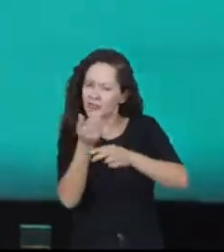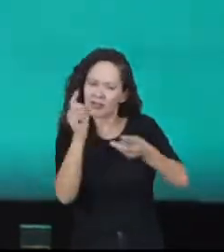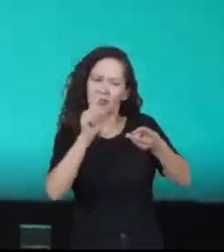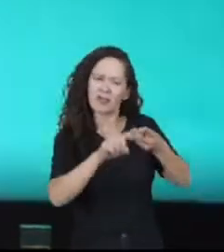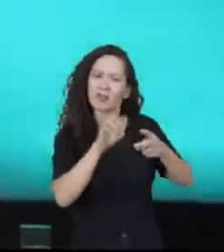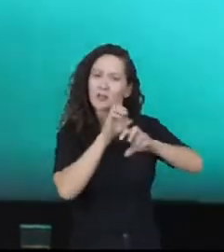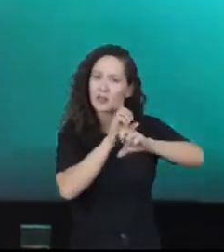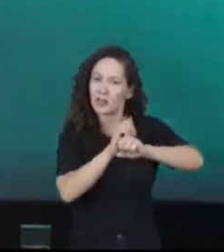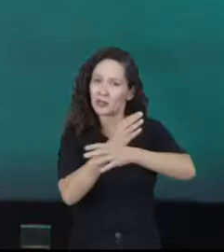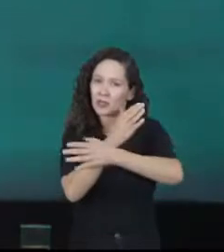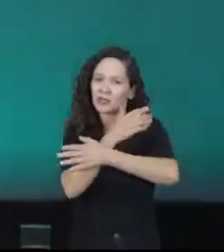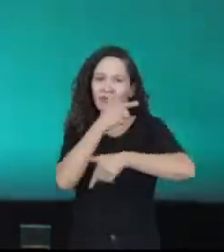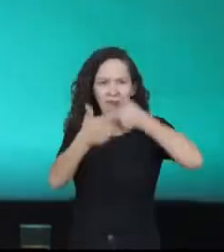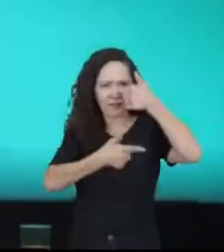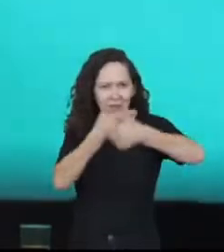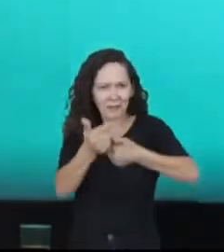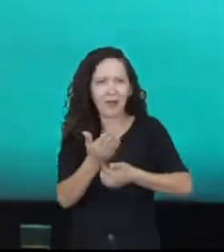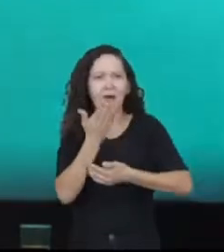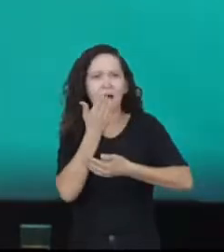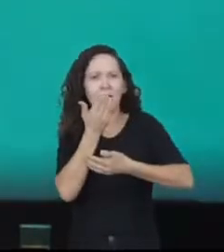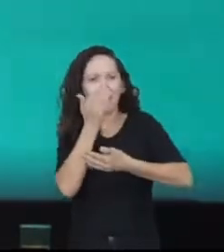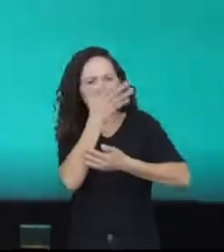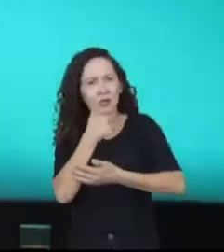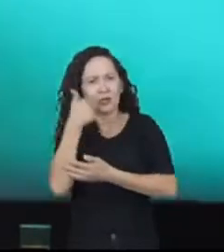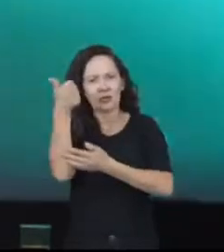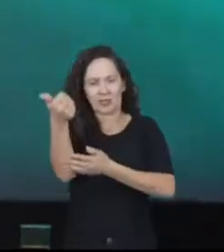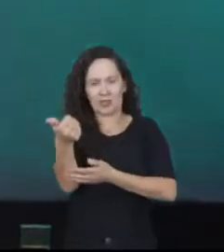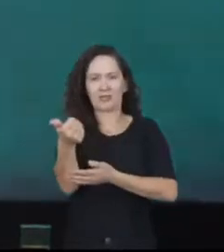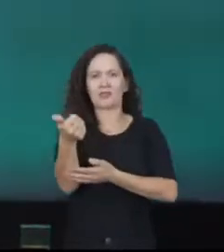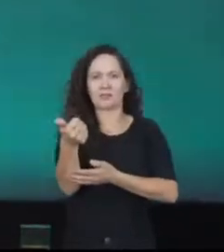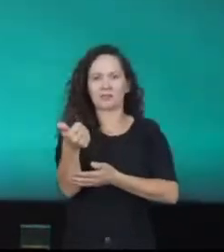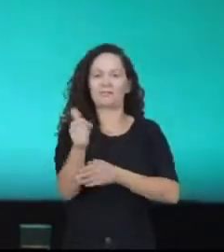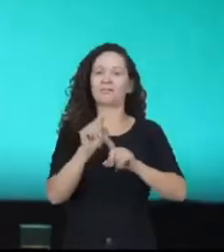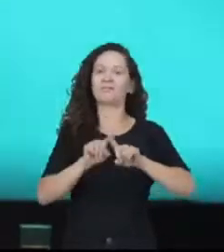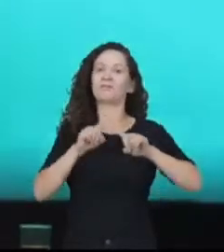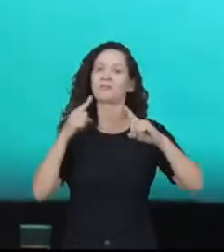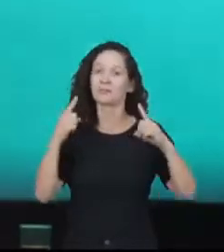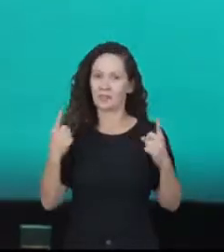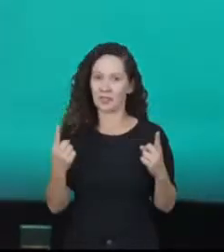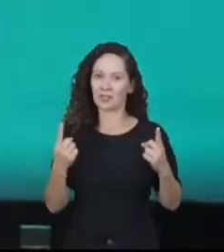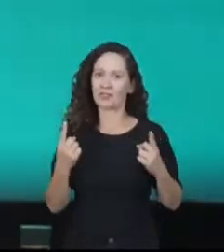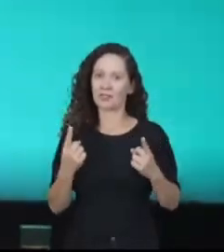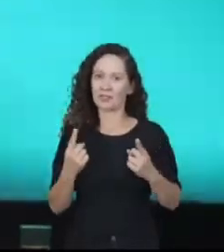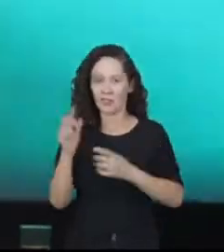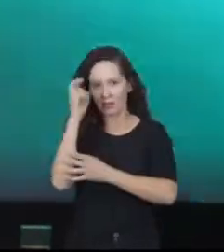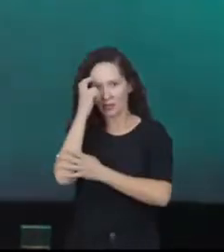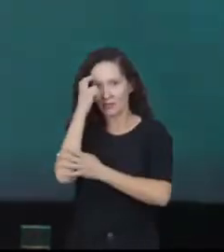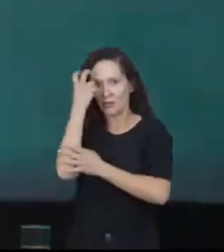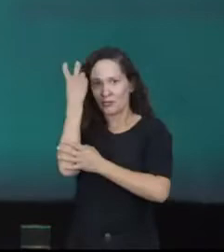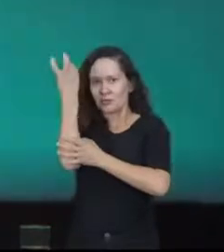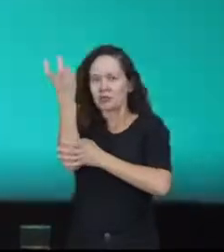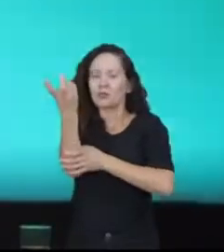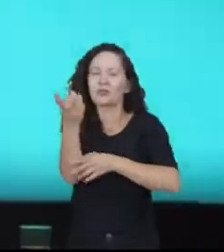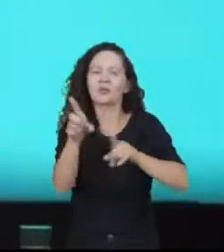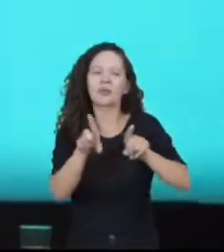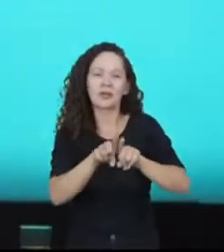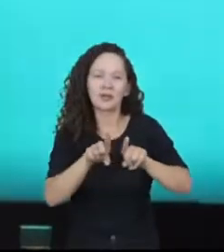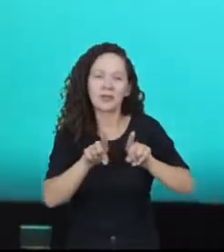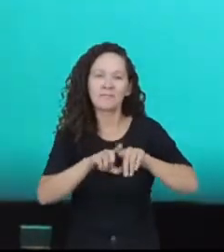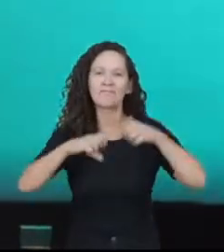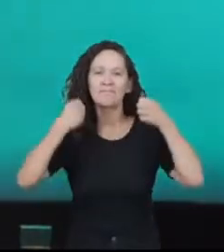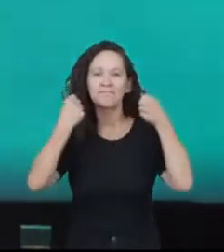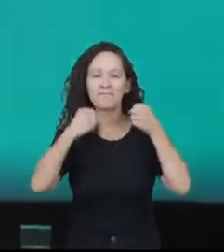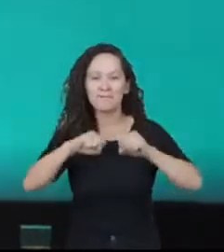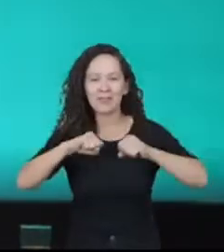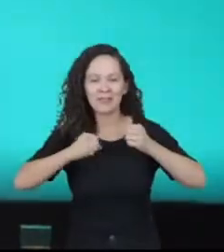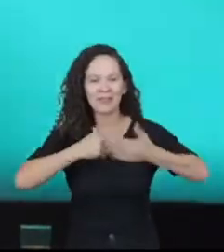e alimentação de qualidade. Mas a cultura também precisa ser tratada como um bem